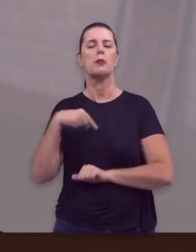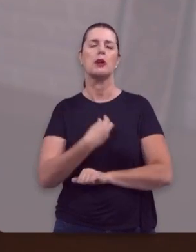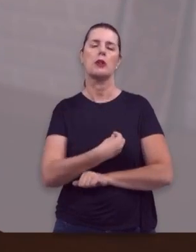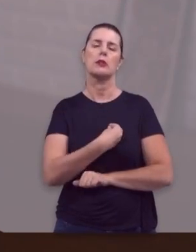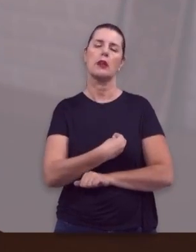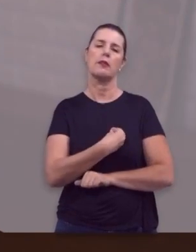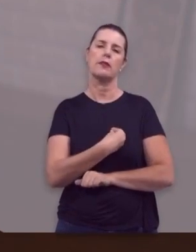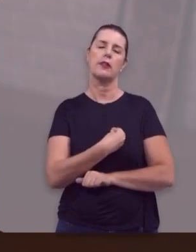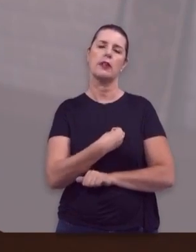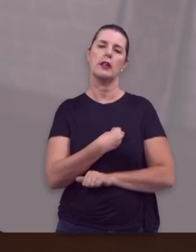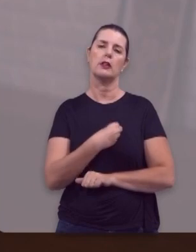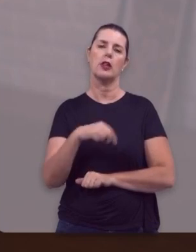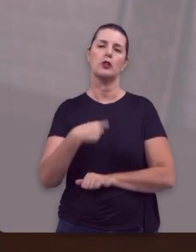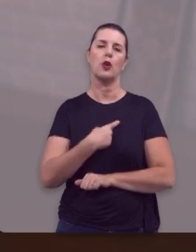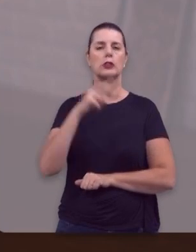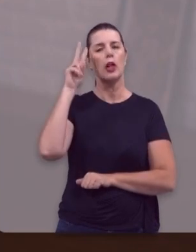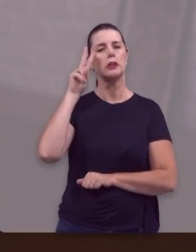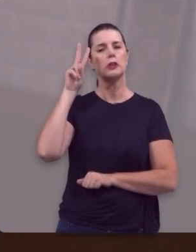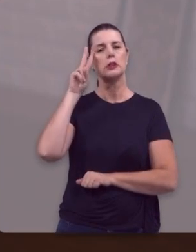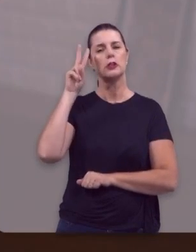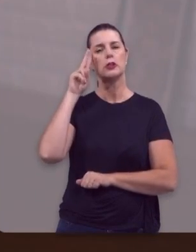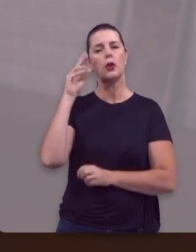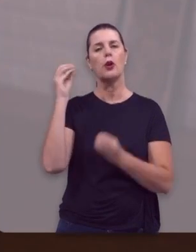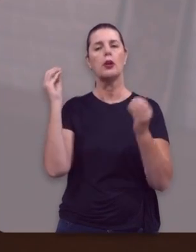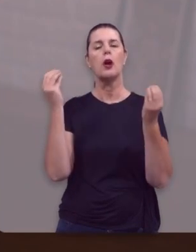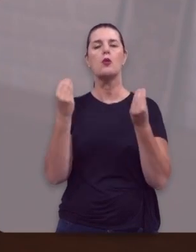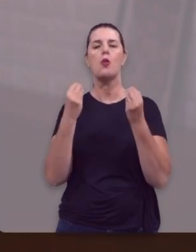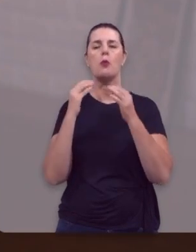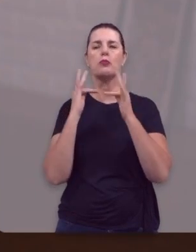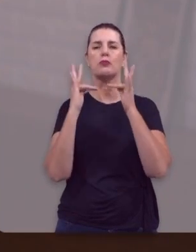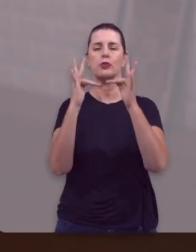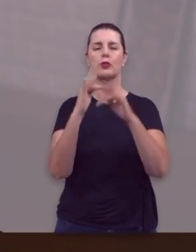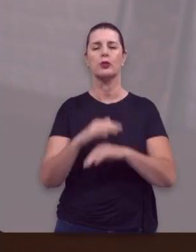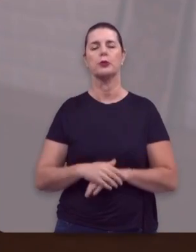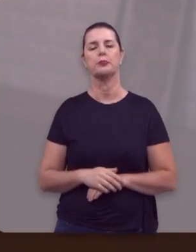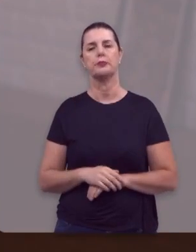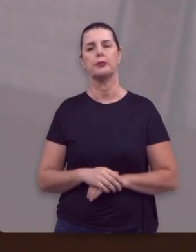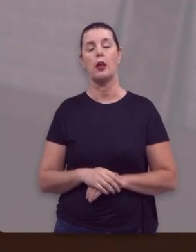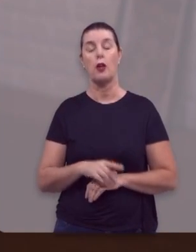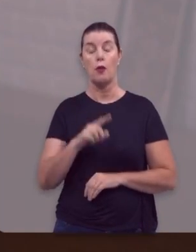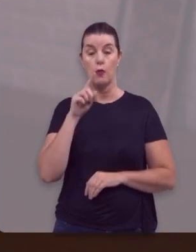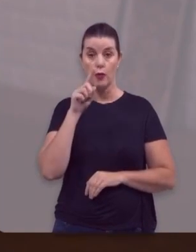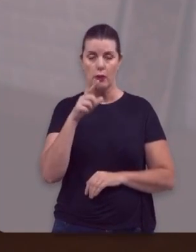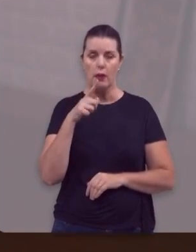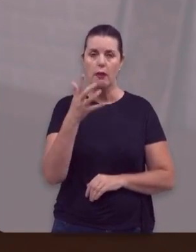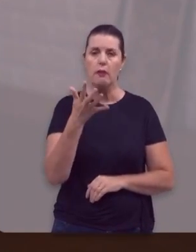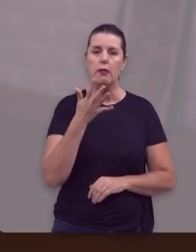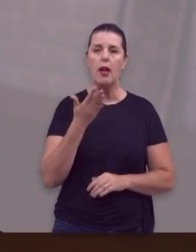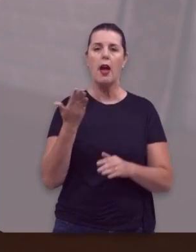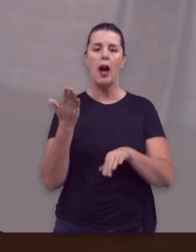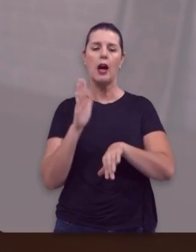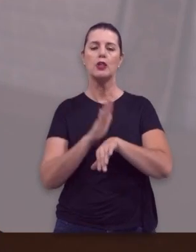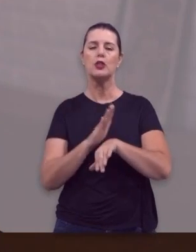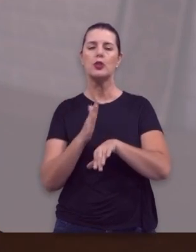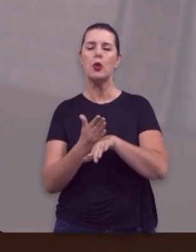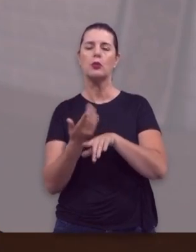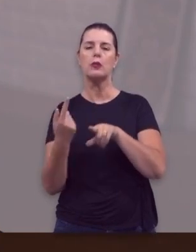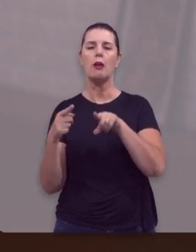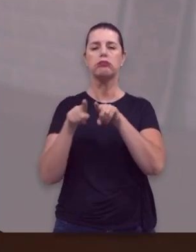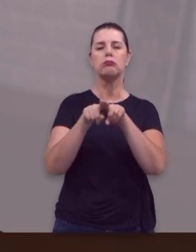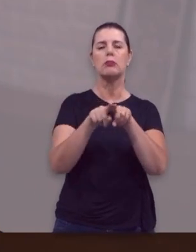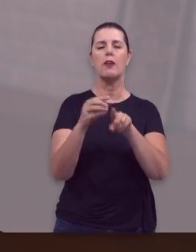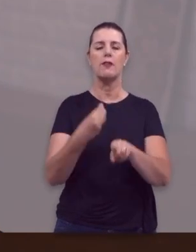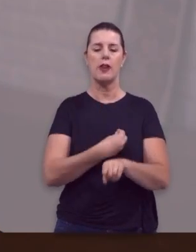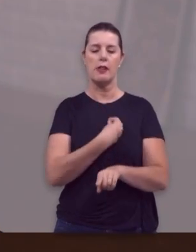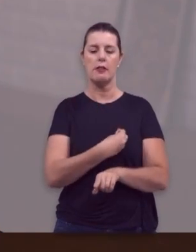a nossa história, como isso ecoa na eternidade. Se você quer contribuir para que o programa Verdade e Vida continue